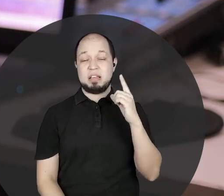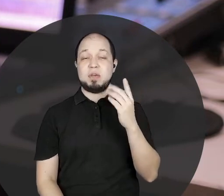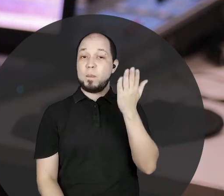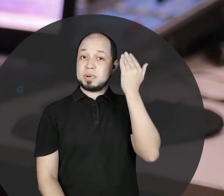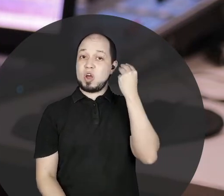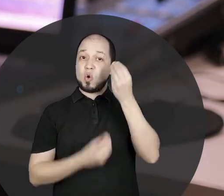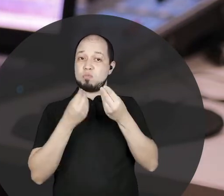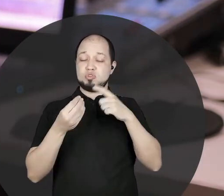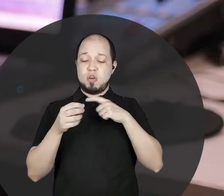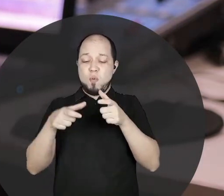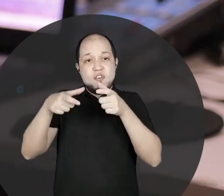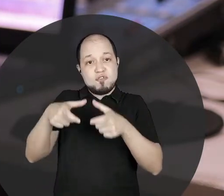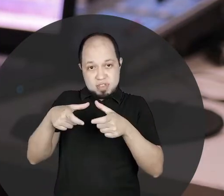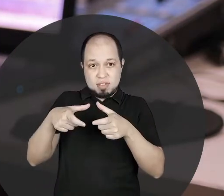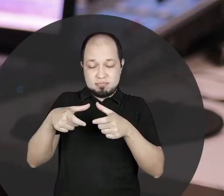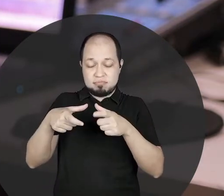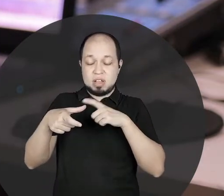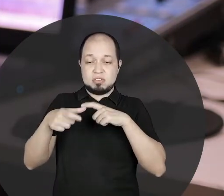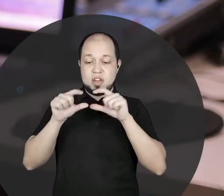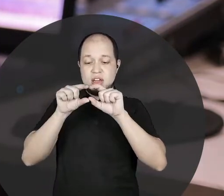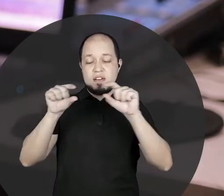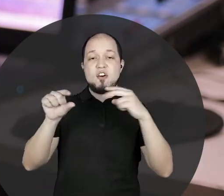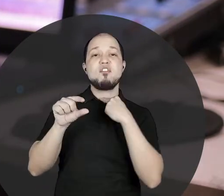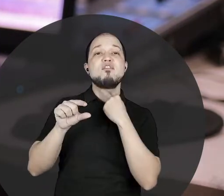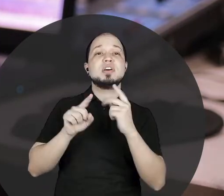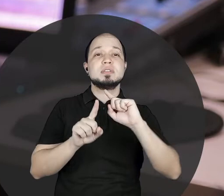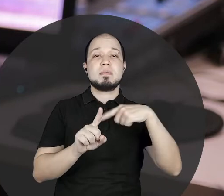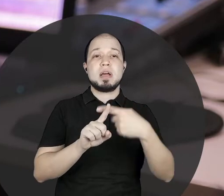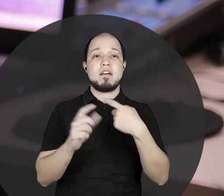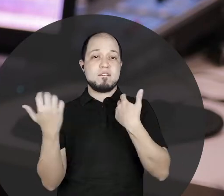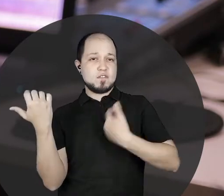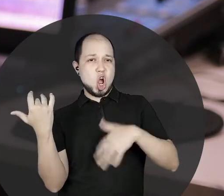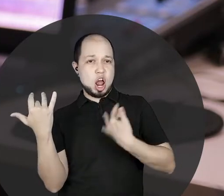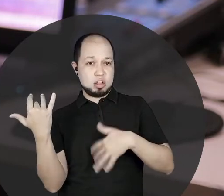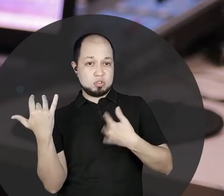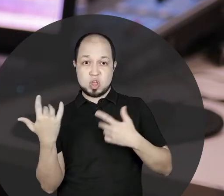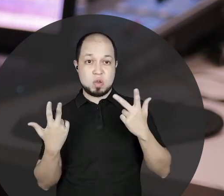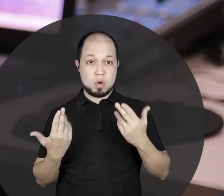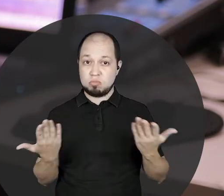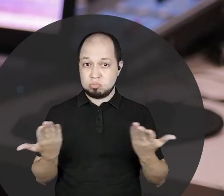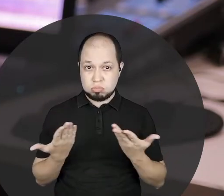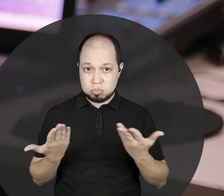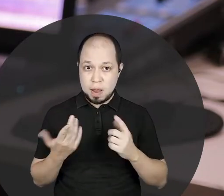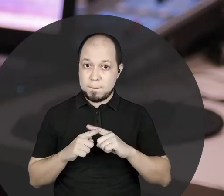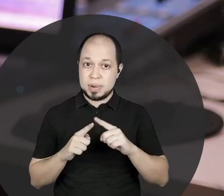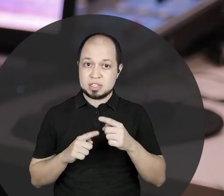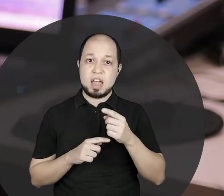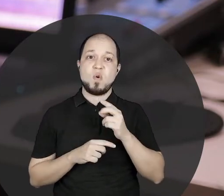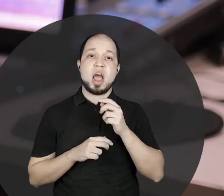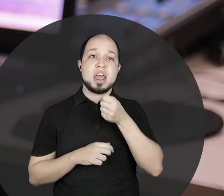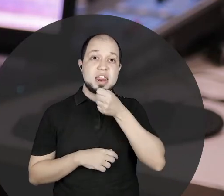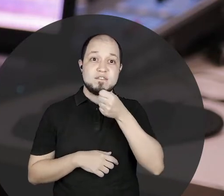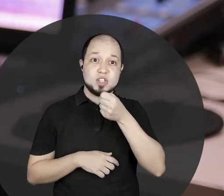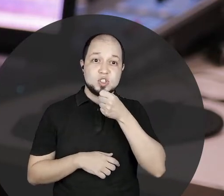fita gravada num canal só, voz e violão, que era uma guia, mesmo jeito que aqui. Aí eu vi lá a entrevista que o produtor falou que